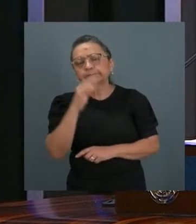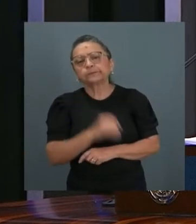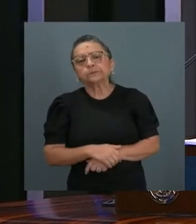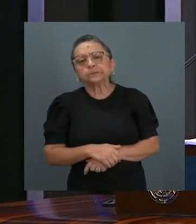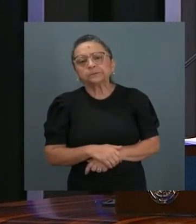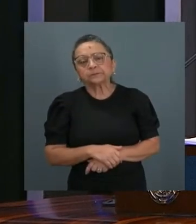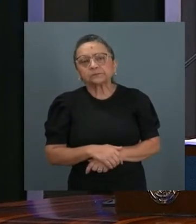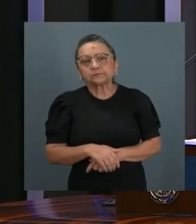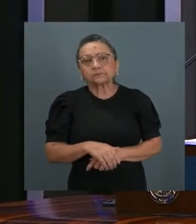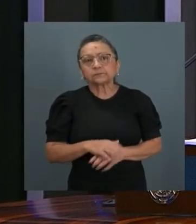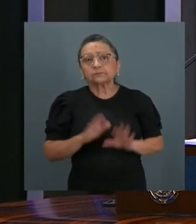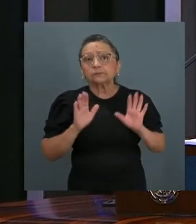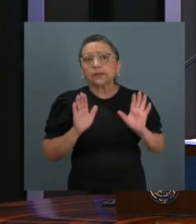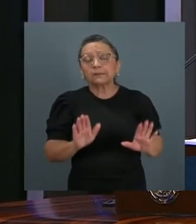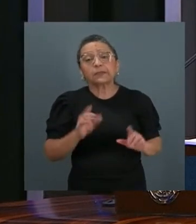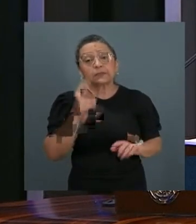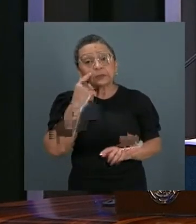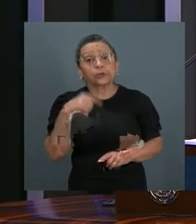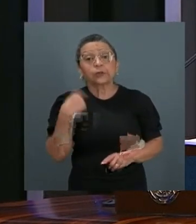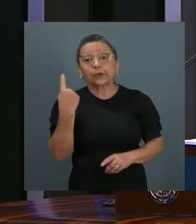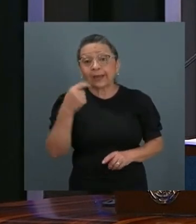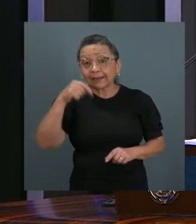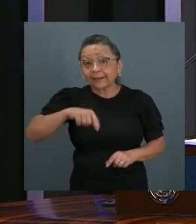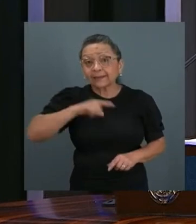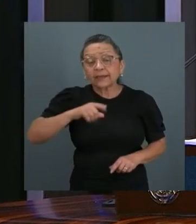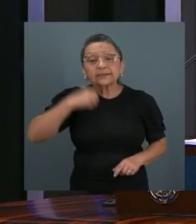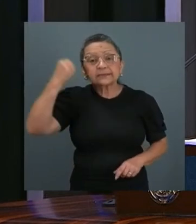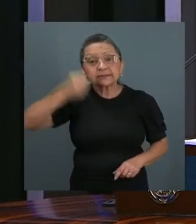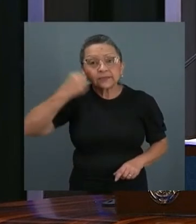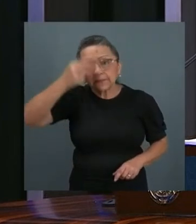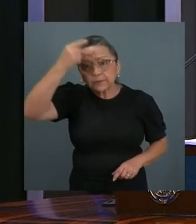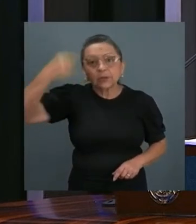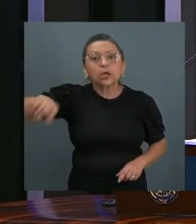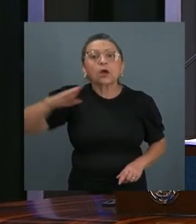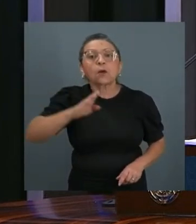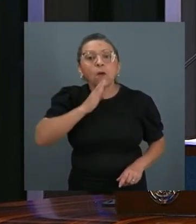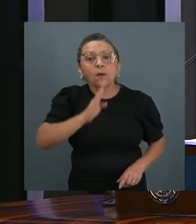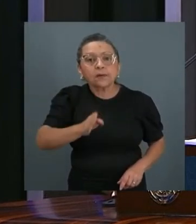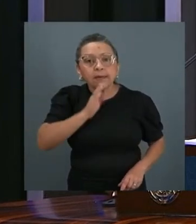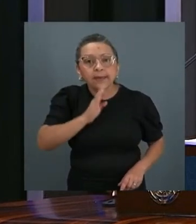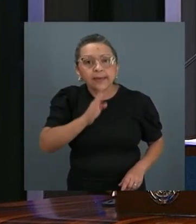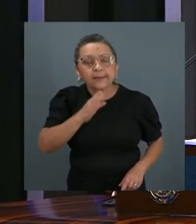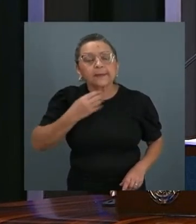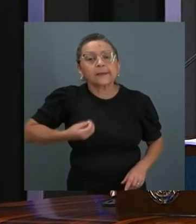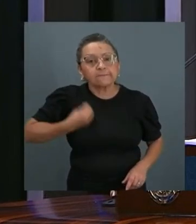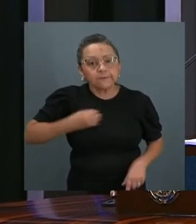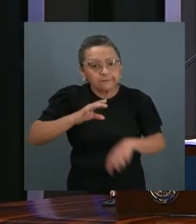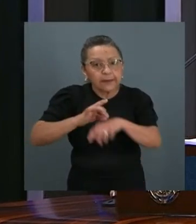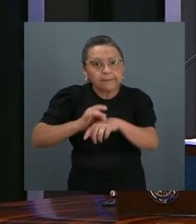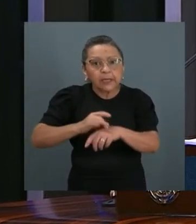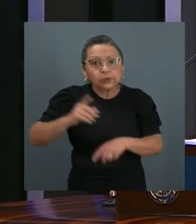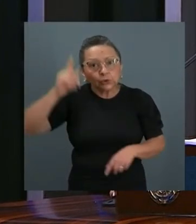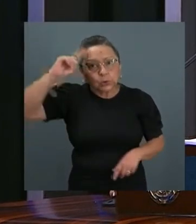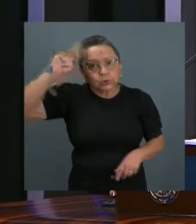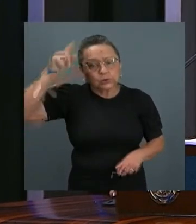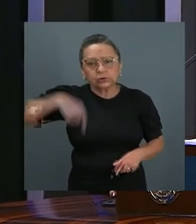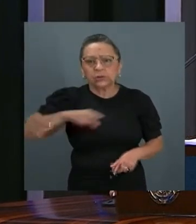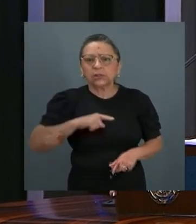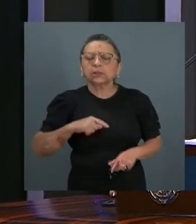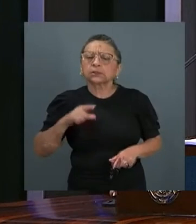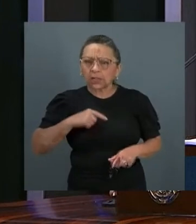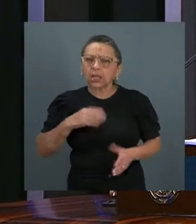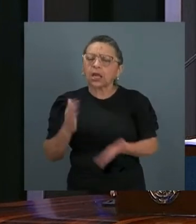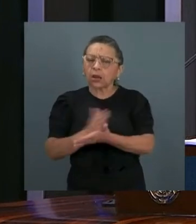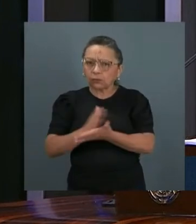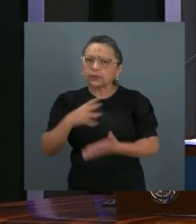trabalho dele, mas nós temos senadores aqui que conhecem, que vivem isso no dia a dia. Senadores que têm